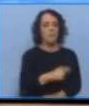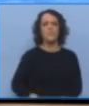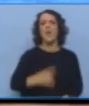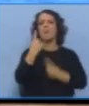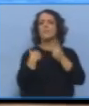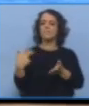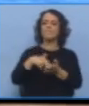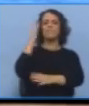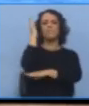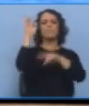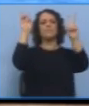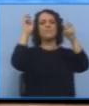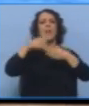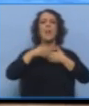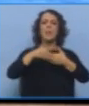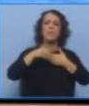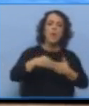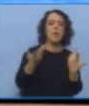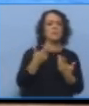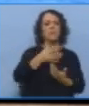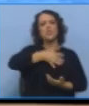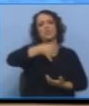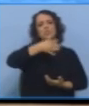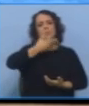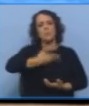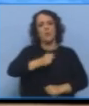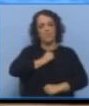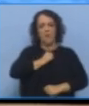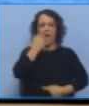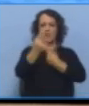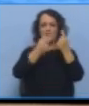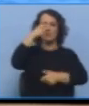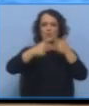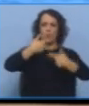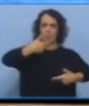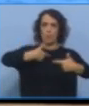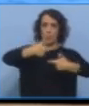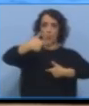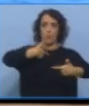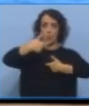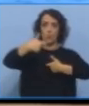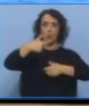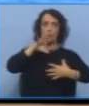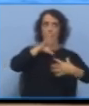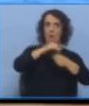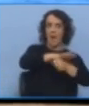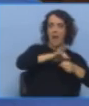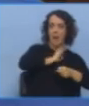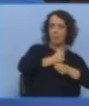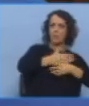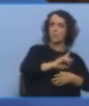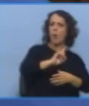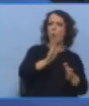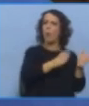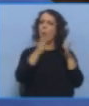sobre liderança e dou testemunhos pessoais, as pessoas começam-me a fazer perguntas não como profissionais, mas como pessoas. E começam-me a